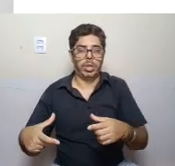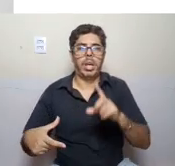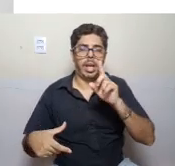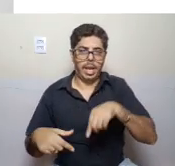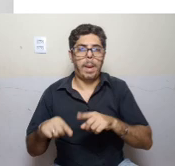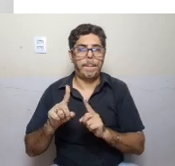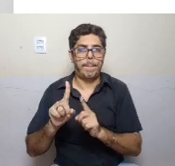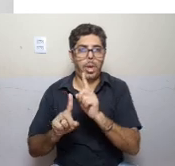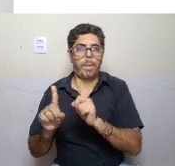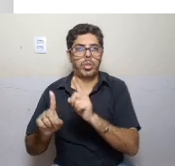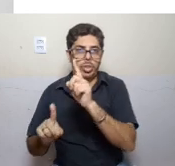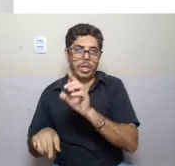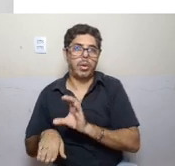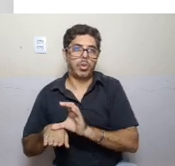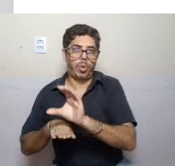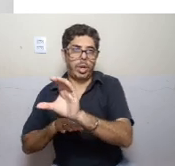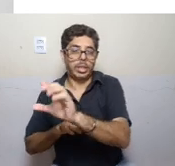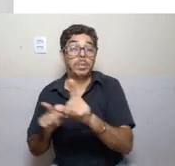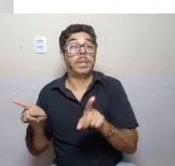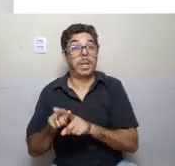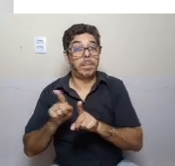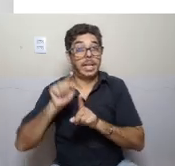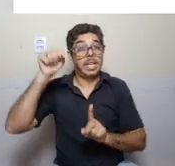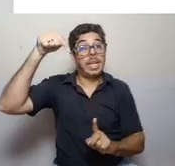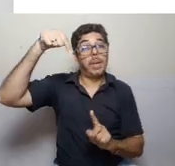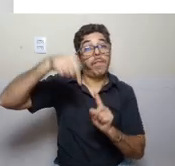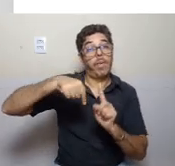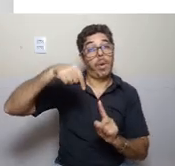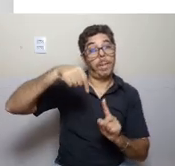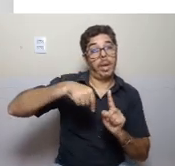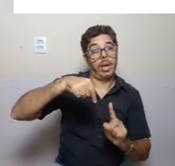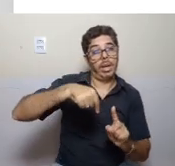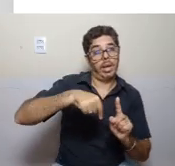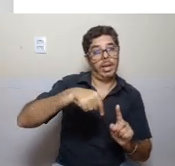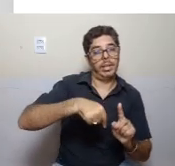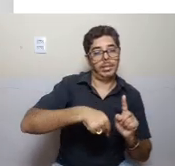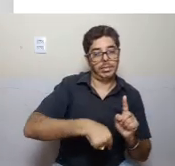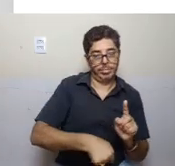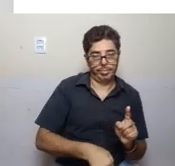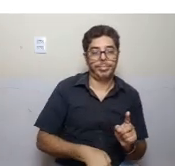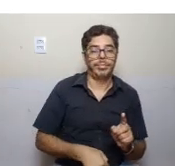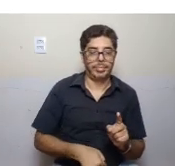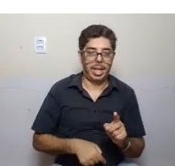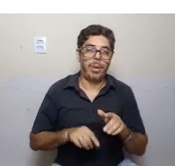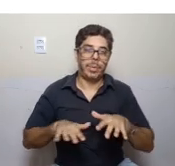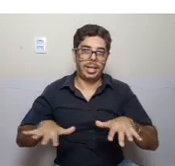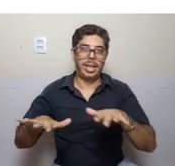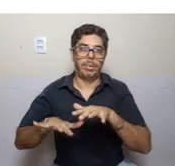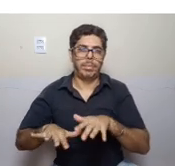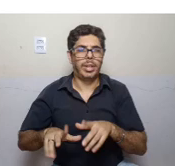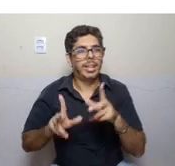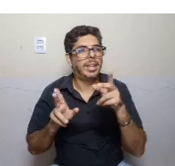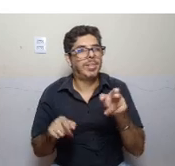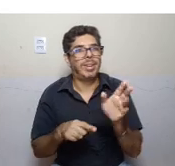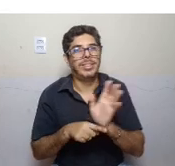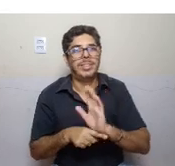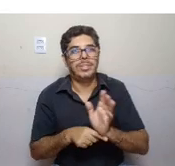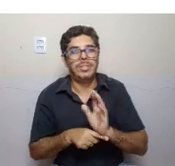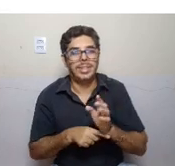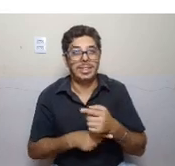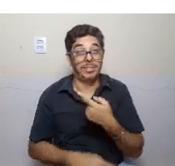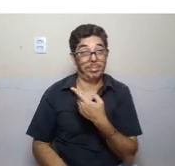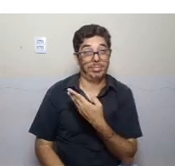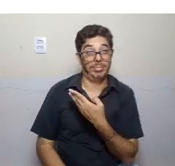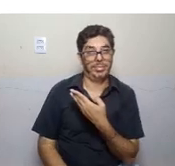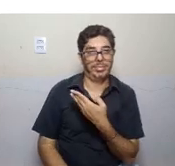inversamente proporcional à posição do ponto onde o campo está sendo determinado até o fio de corrente. Note que esse resultado é o mesmo que